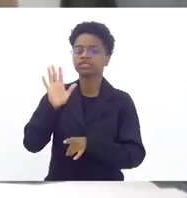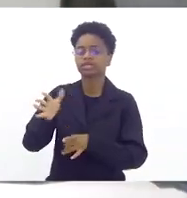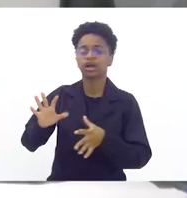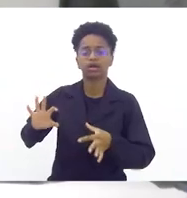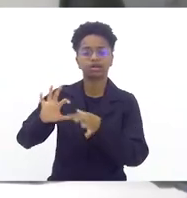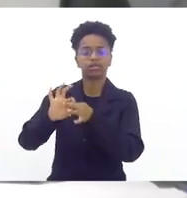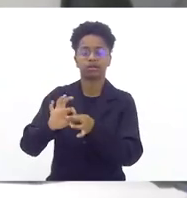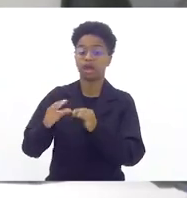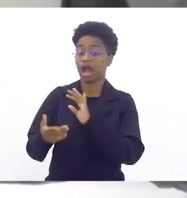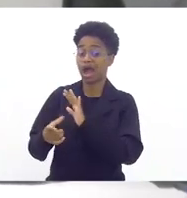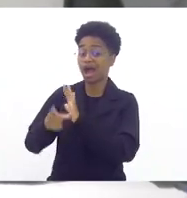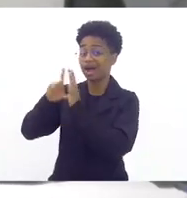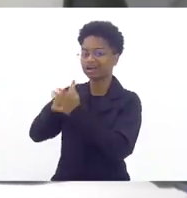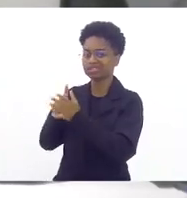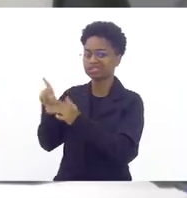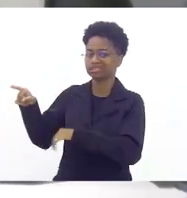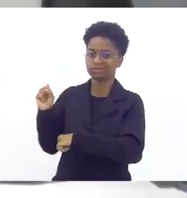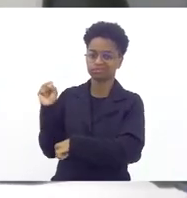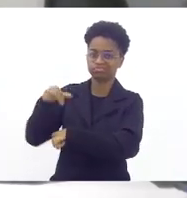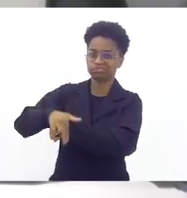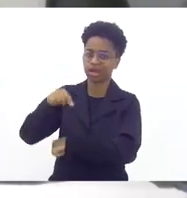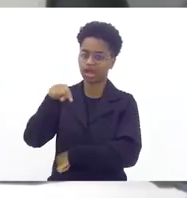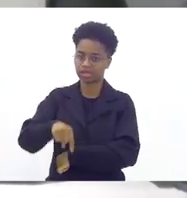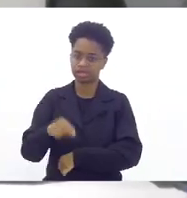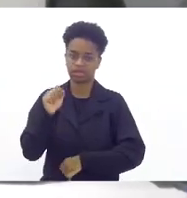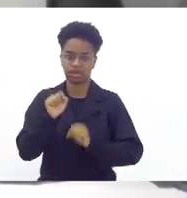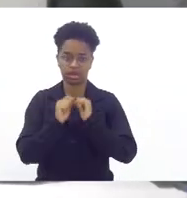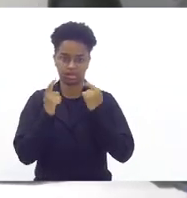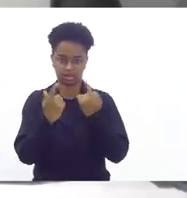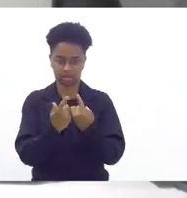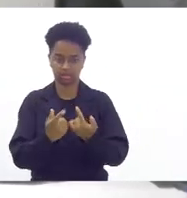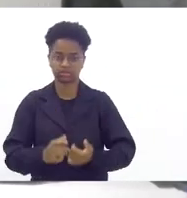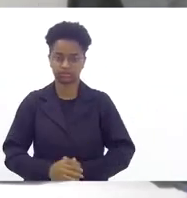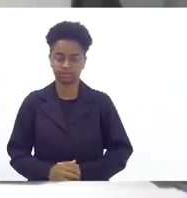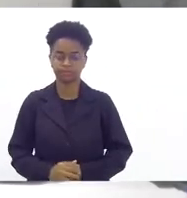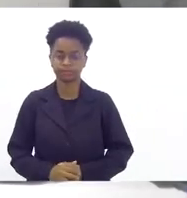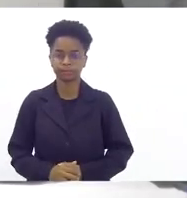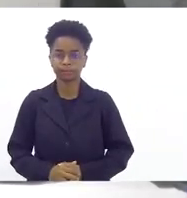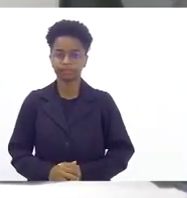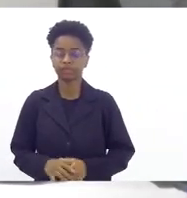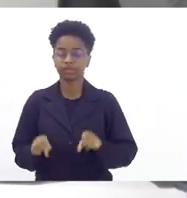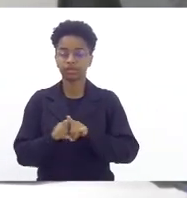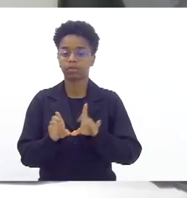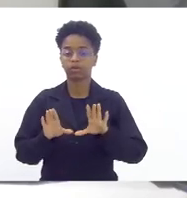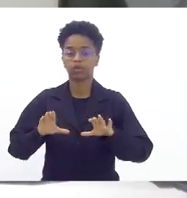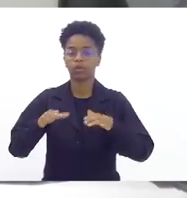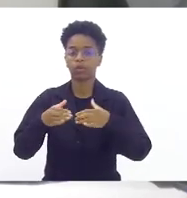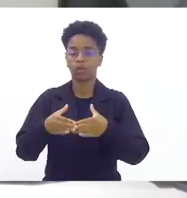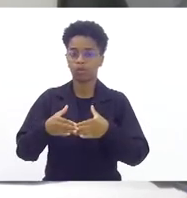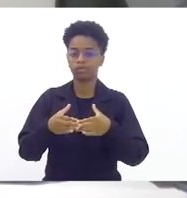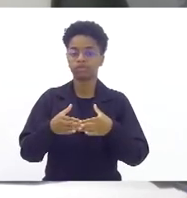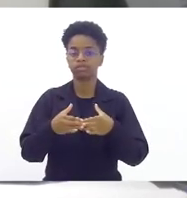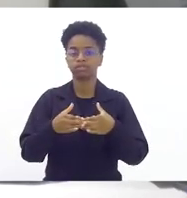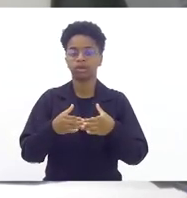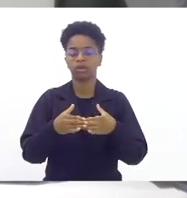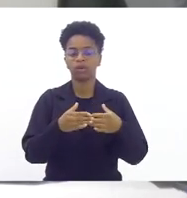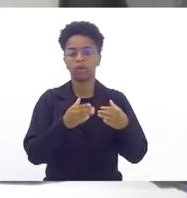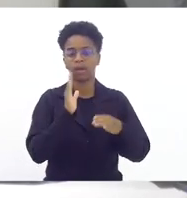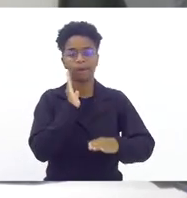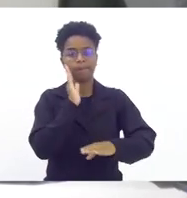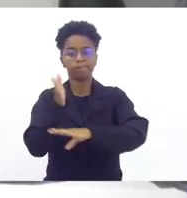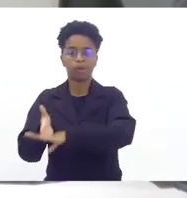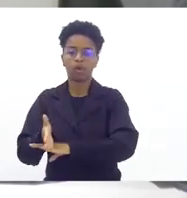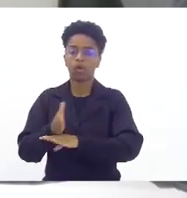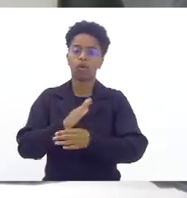antes do Josemar estar aqui conosco na Assembleia, na Comissão de Combate à